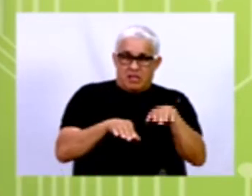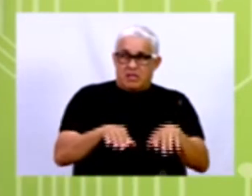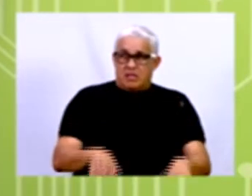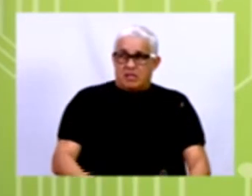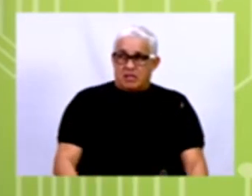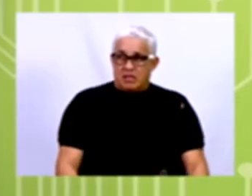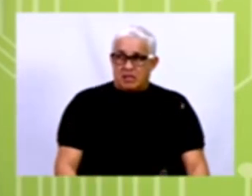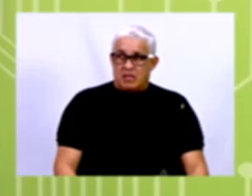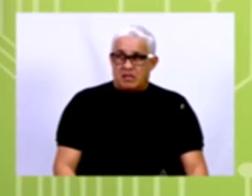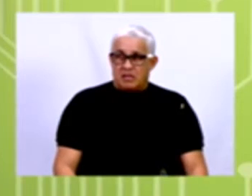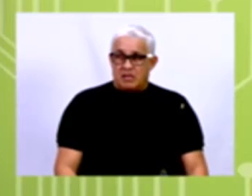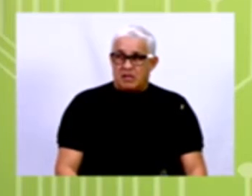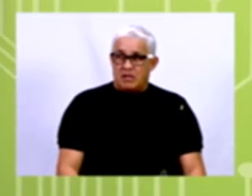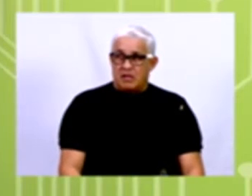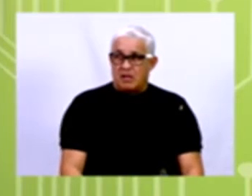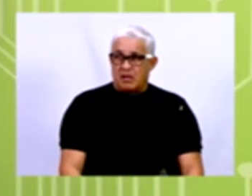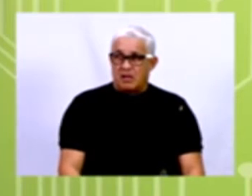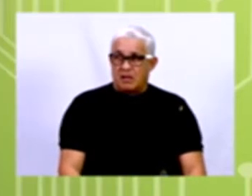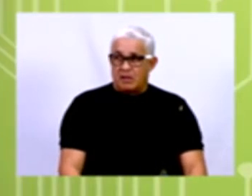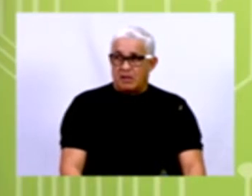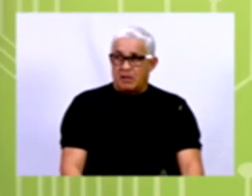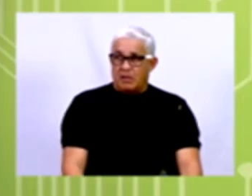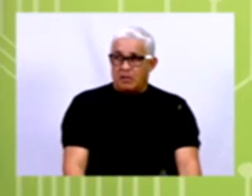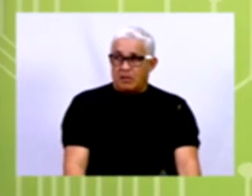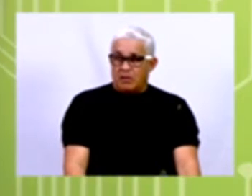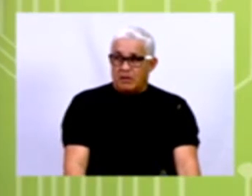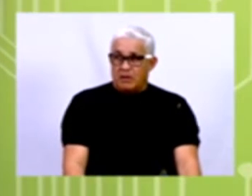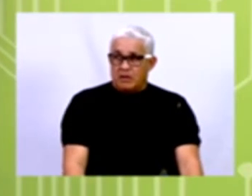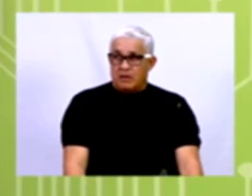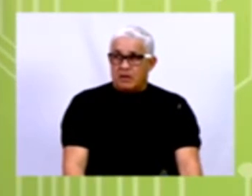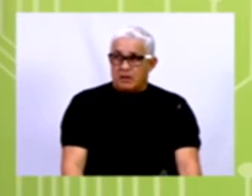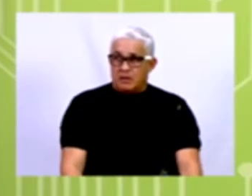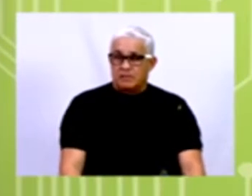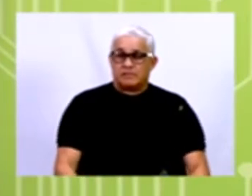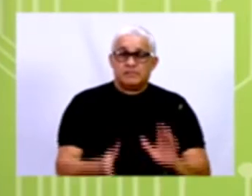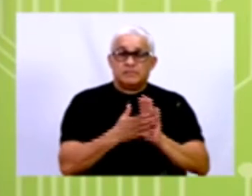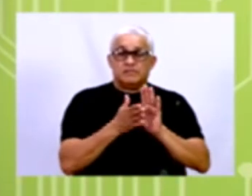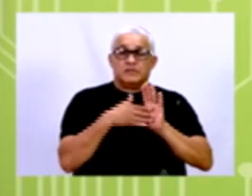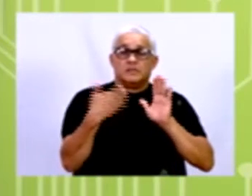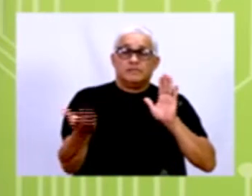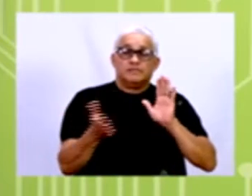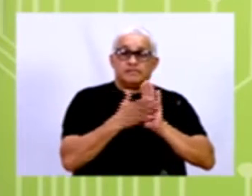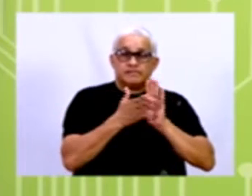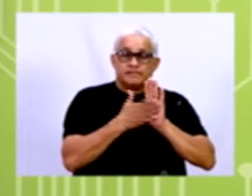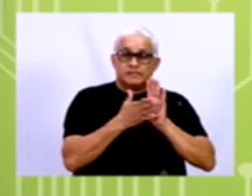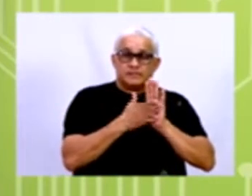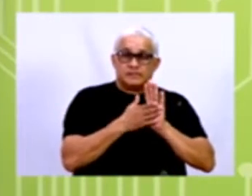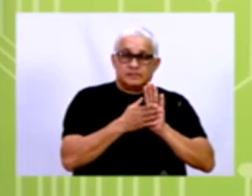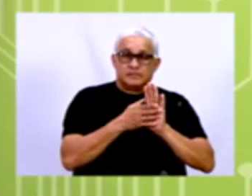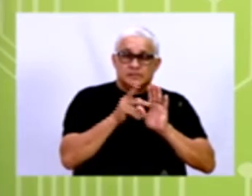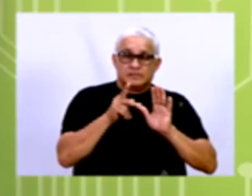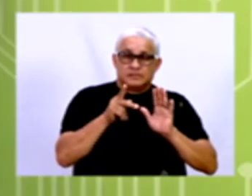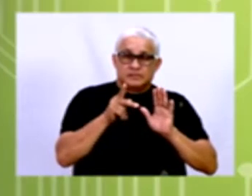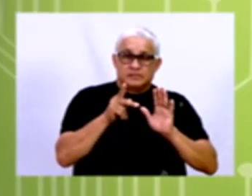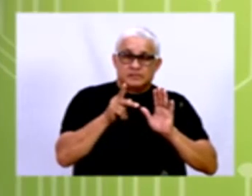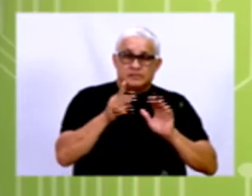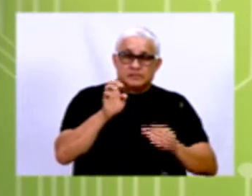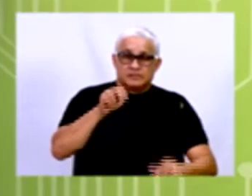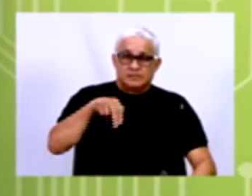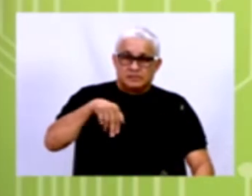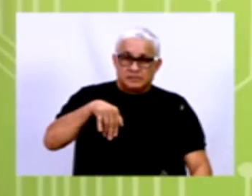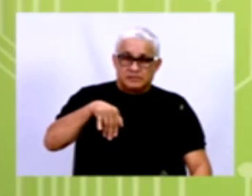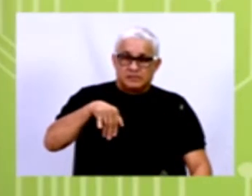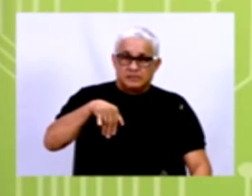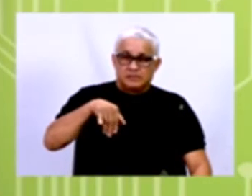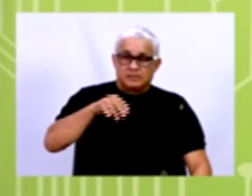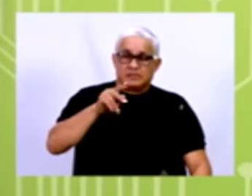afirma que é uma tendência natural. E qual é a proposta, qual é a contrapartida keynesiana para equilibrar, ou